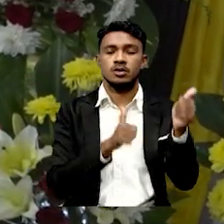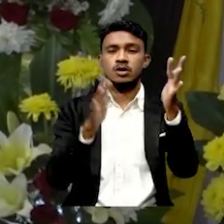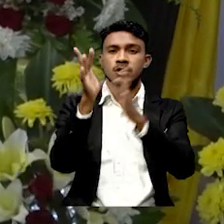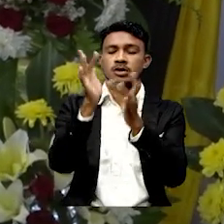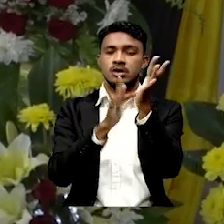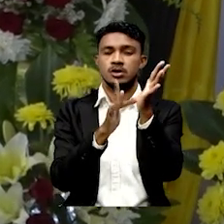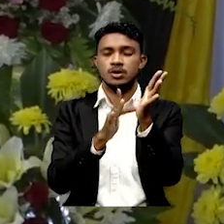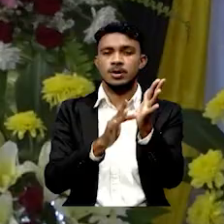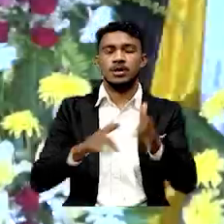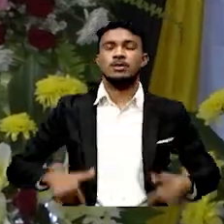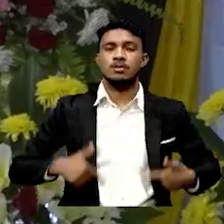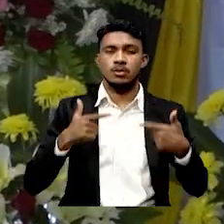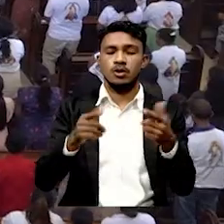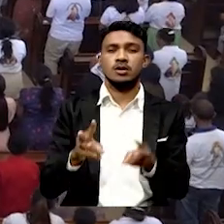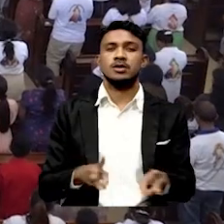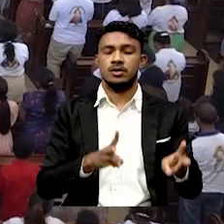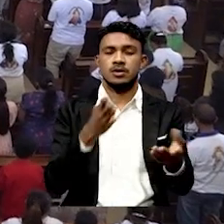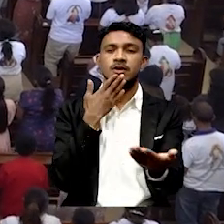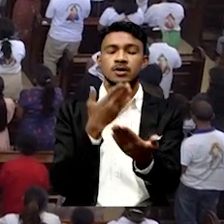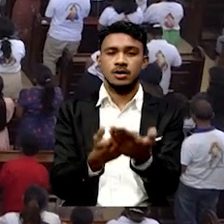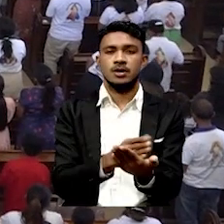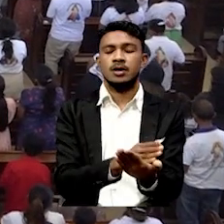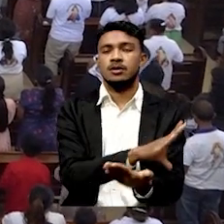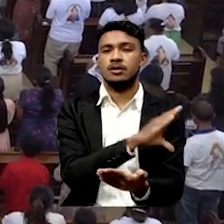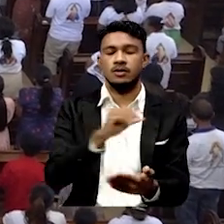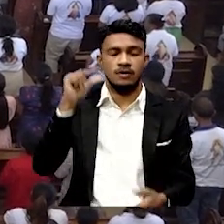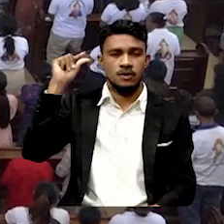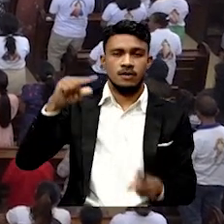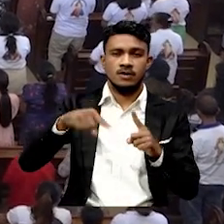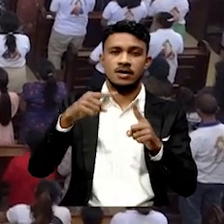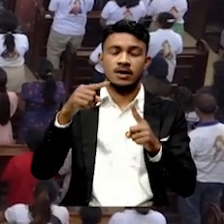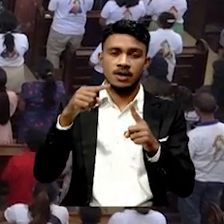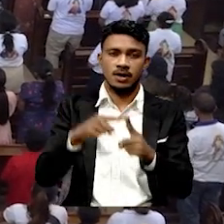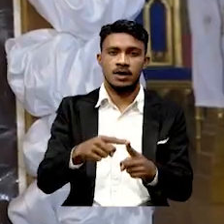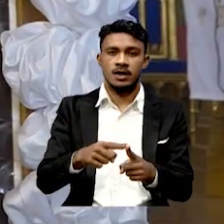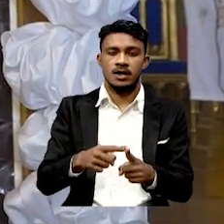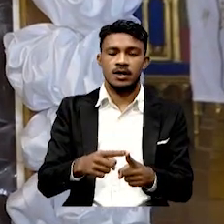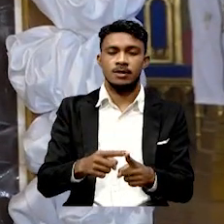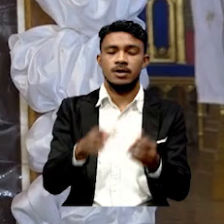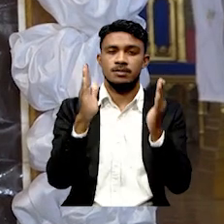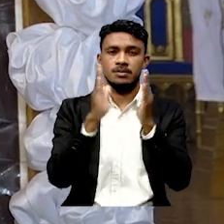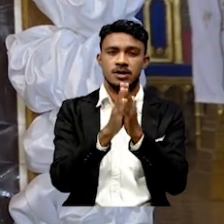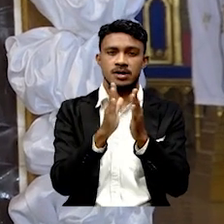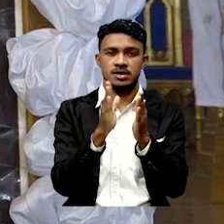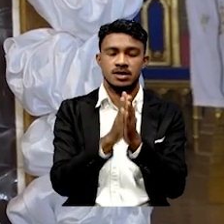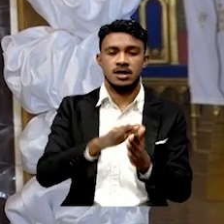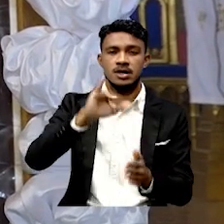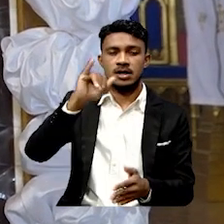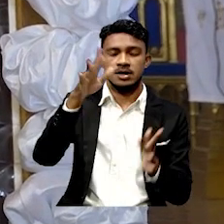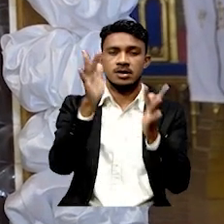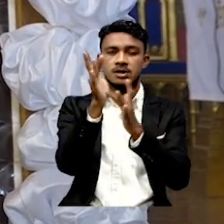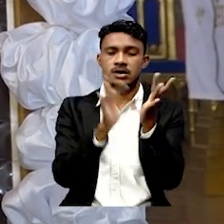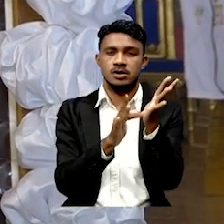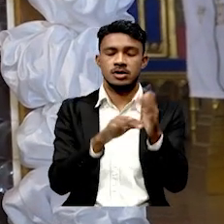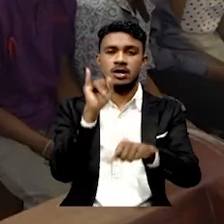los ba Moris. Dom Virgílio hatole hirakne ban hira preside misa solene ba Jesus Divina Misericórdia e Igreja